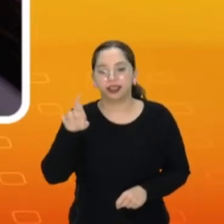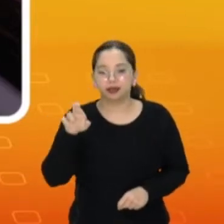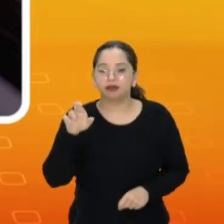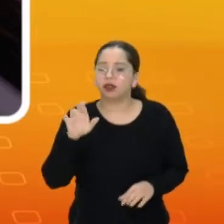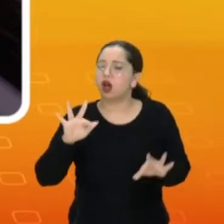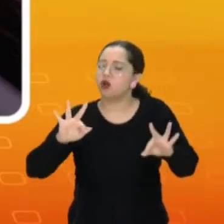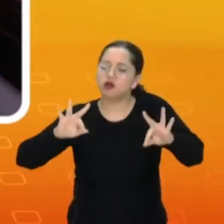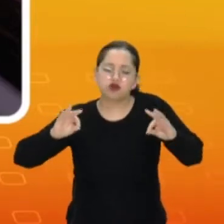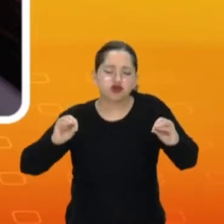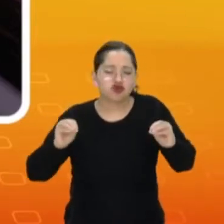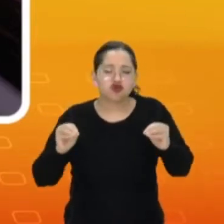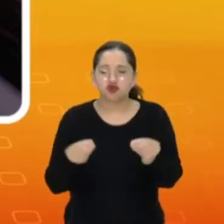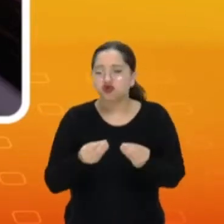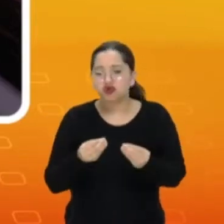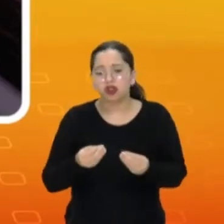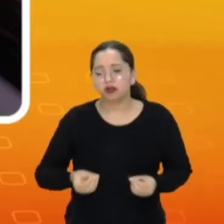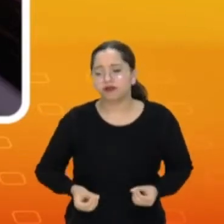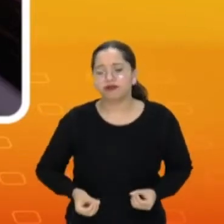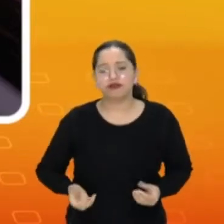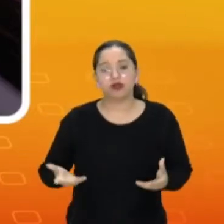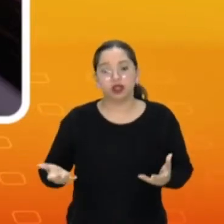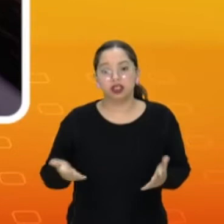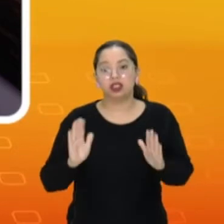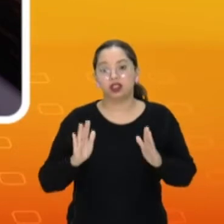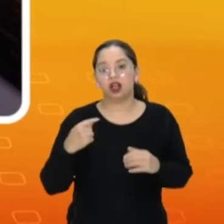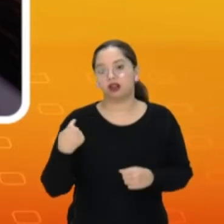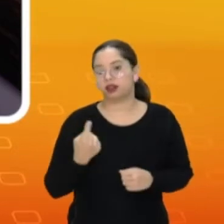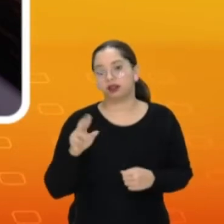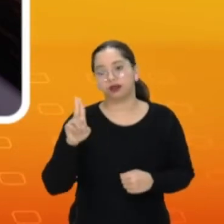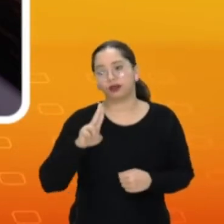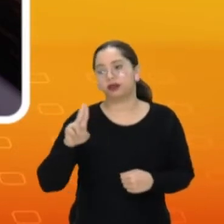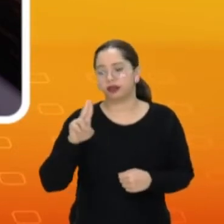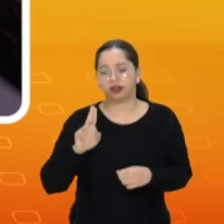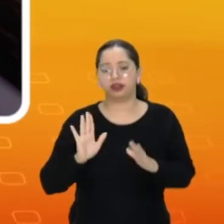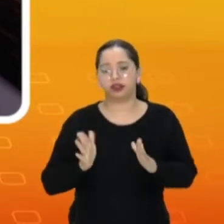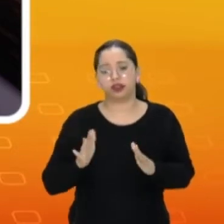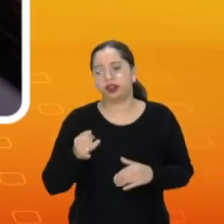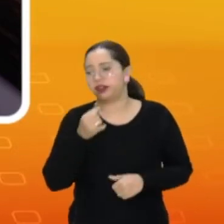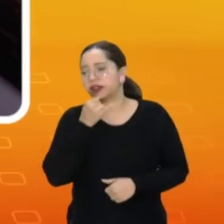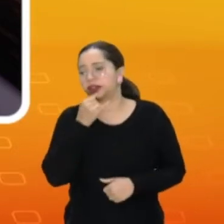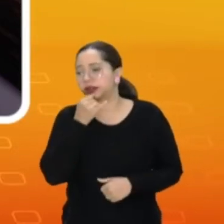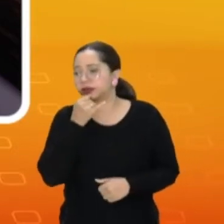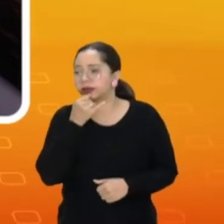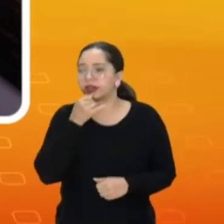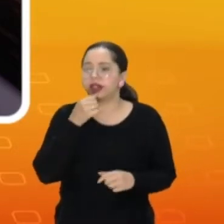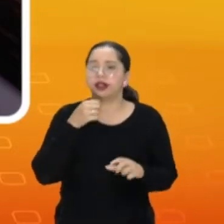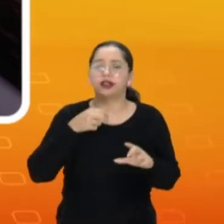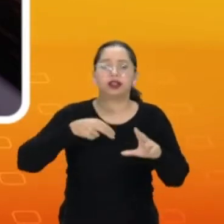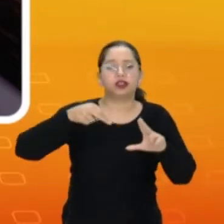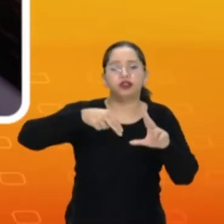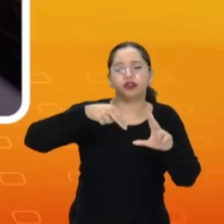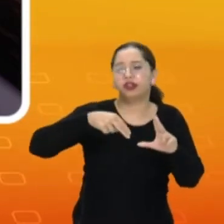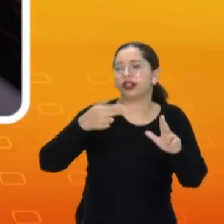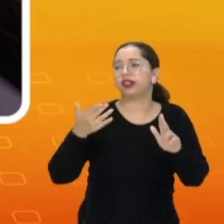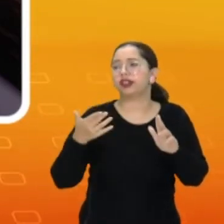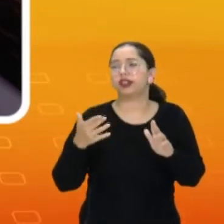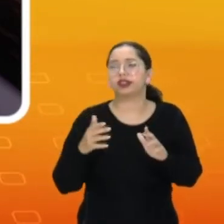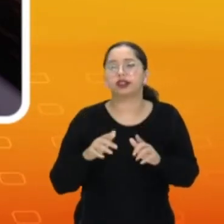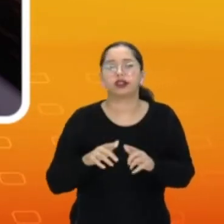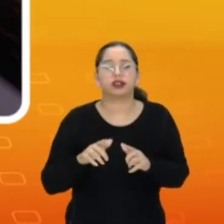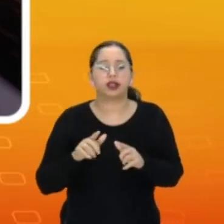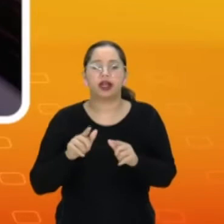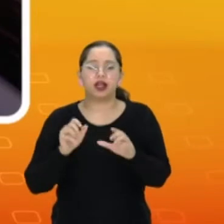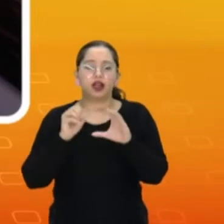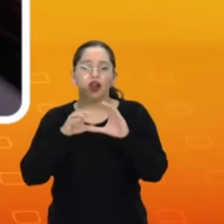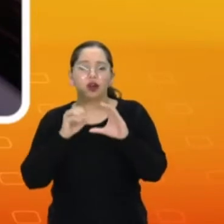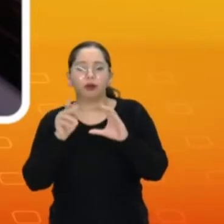tudo está disputando o nosso bolso como é que a gente eu tava usando Netflix Alison eu tive planos Globo play play Plus